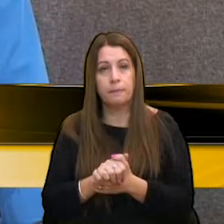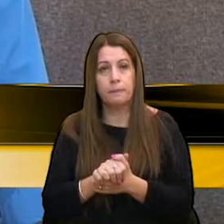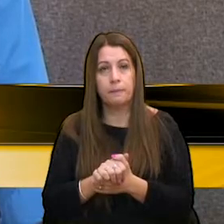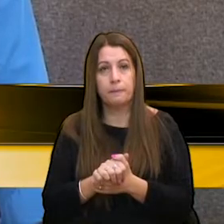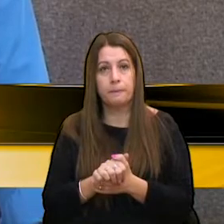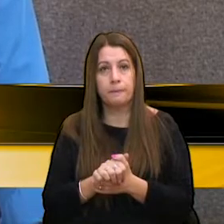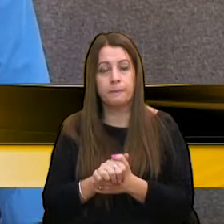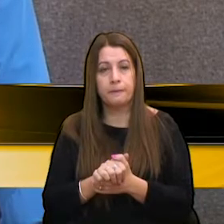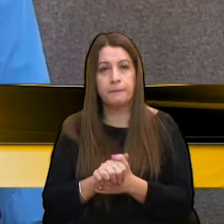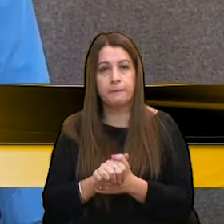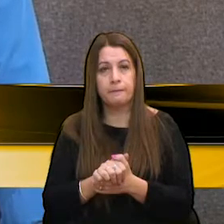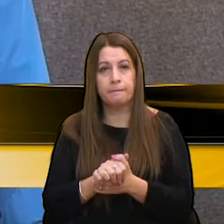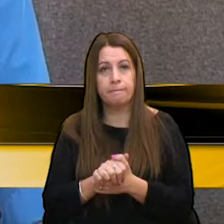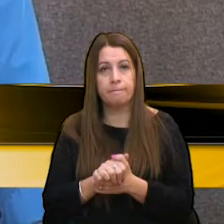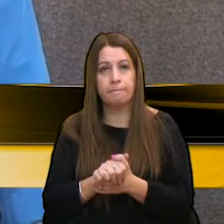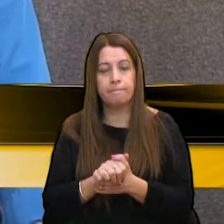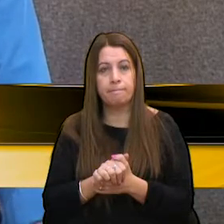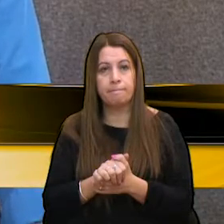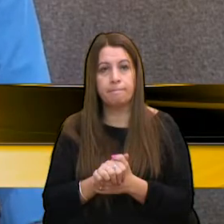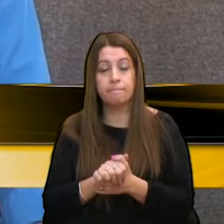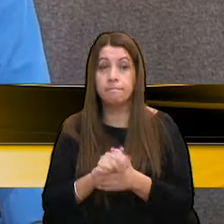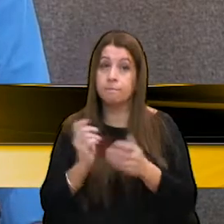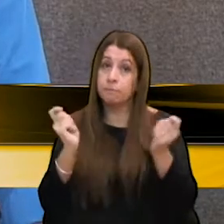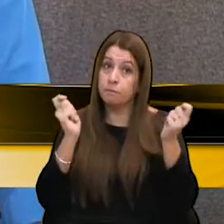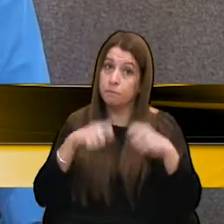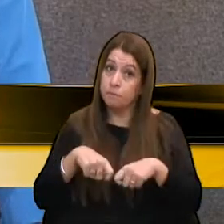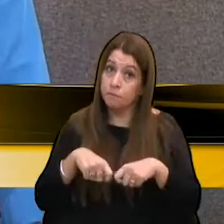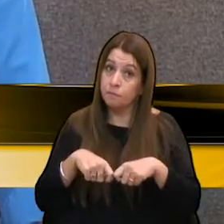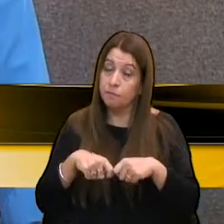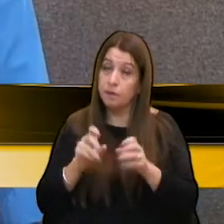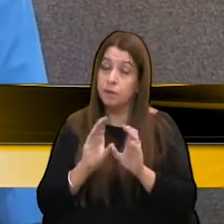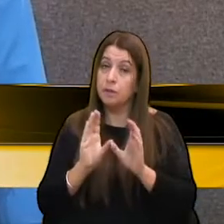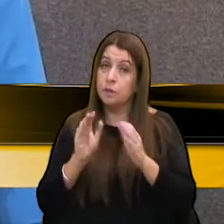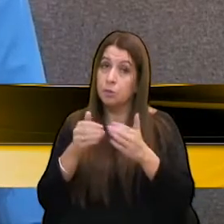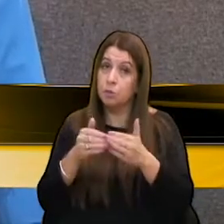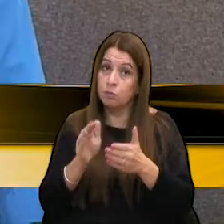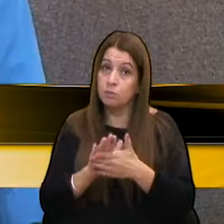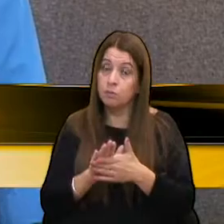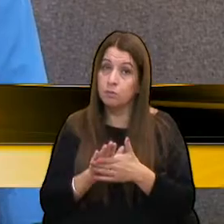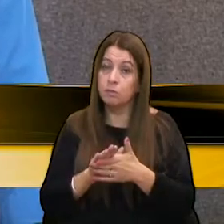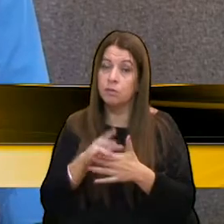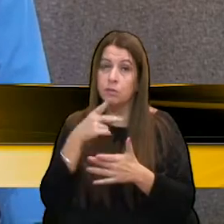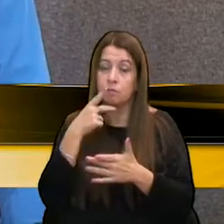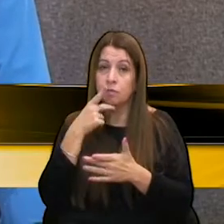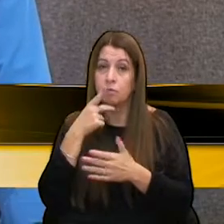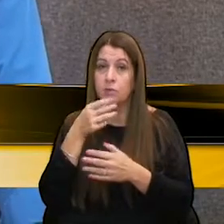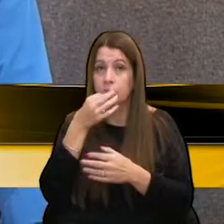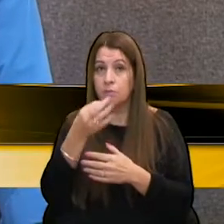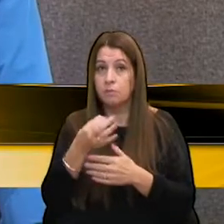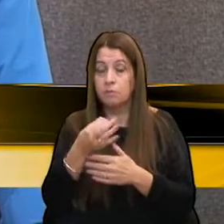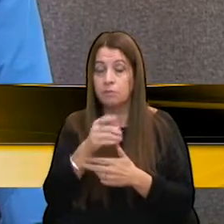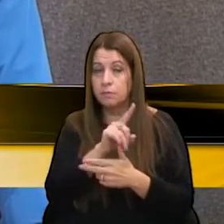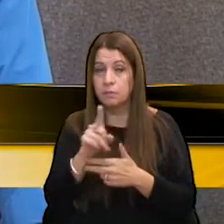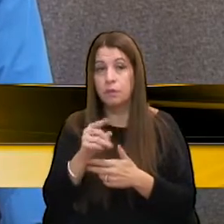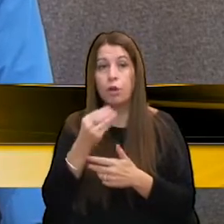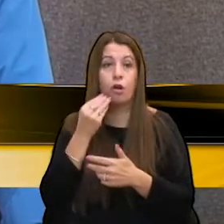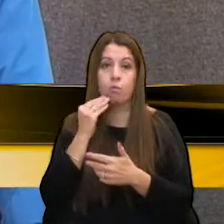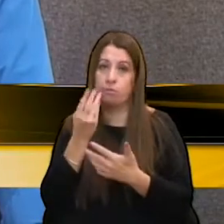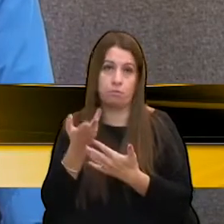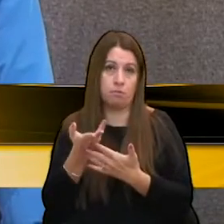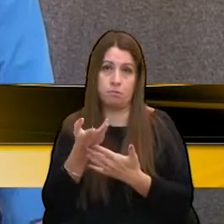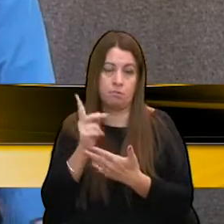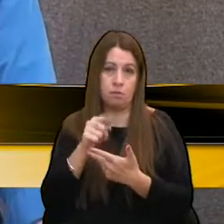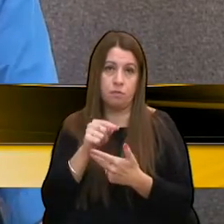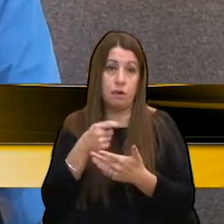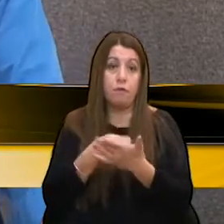a questão da competência dessa comissão para exarar um parecer, e obviamente que ela